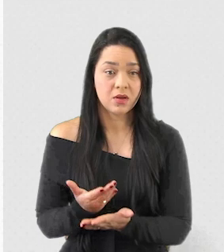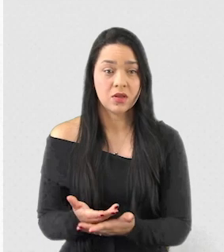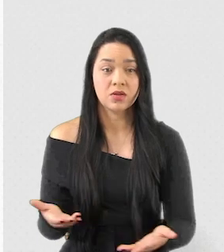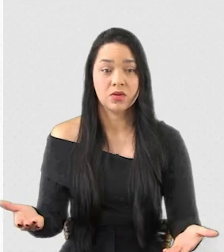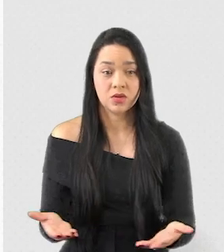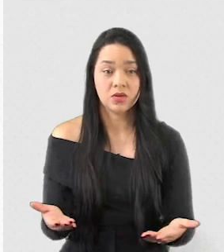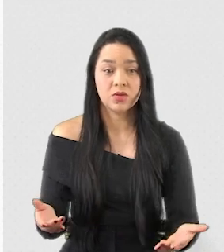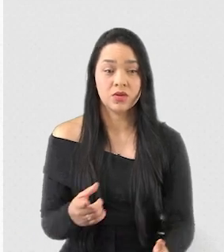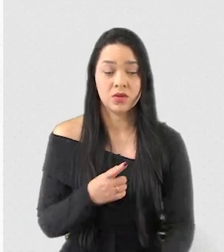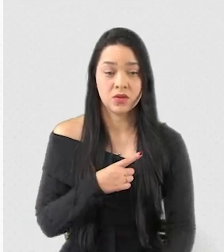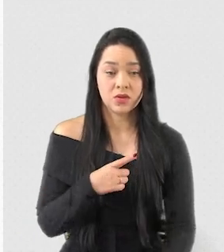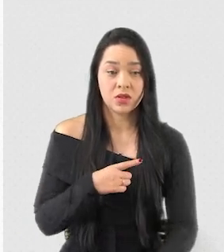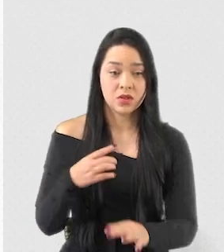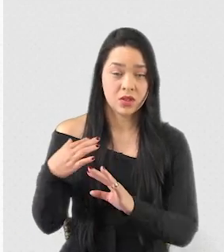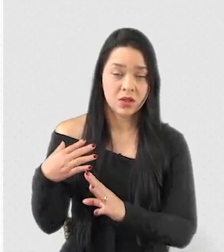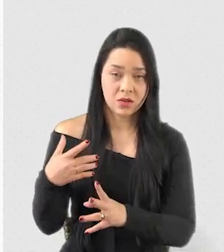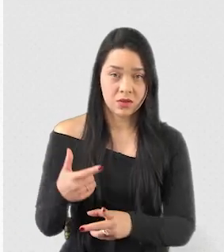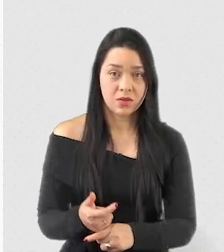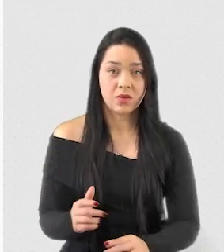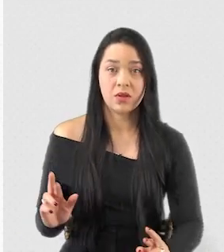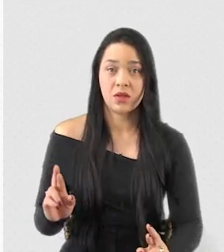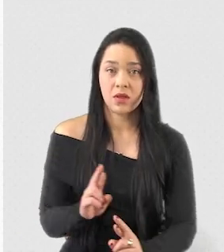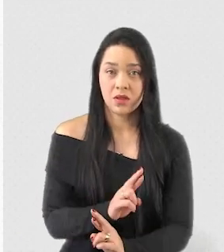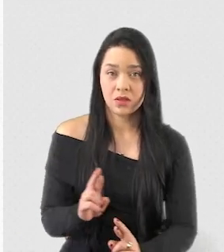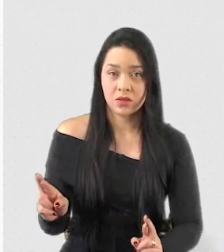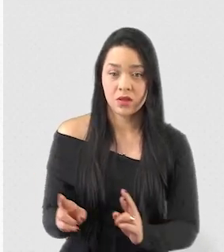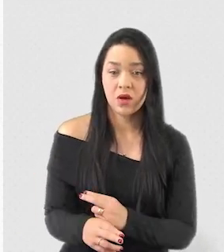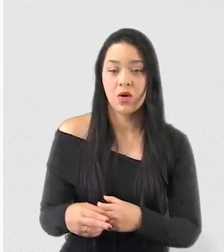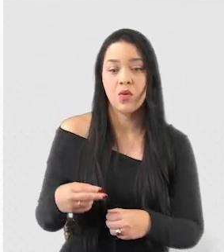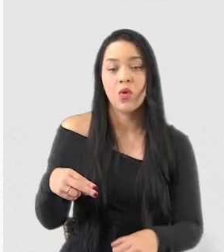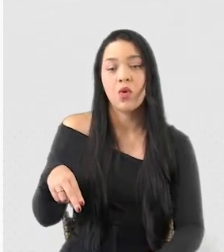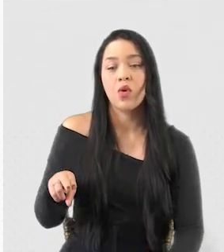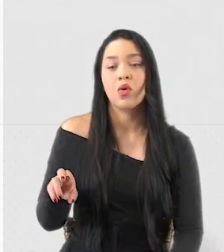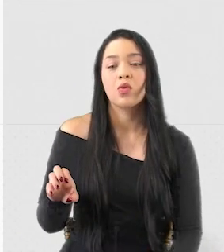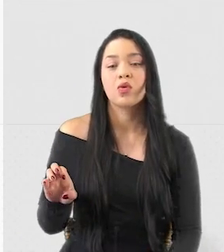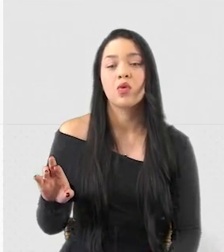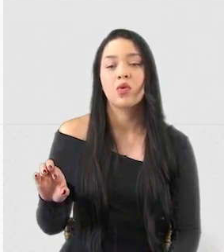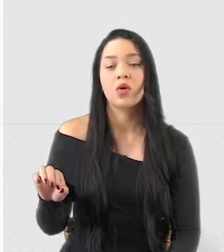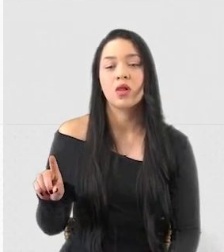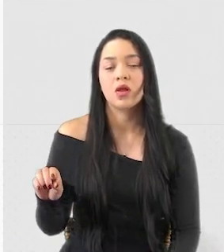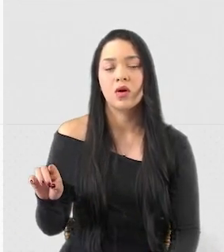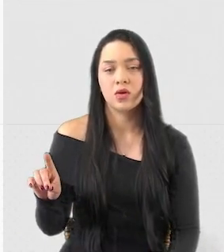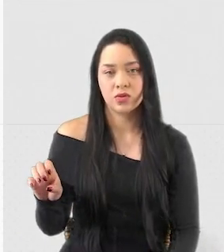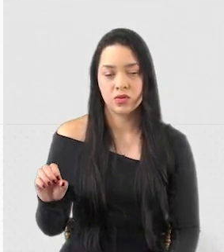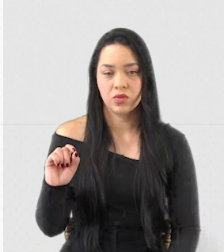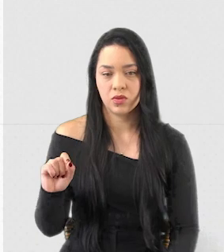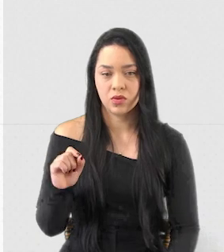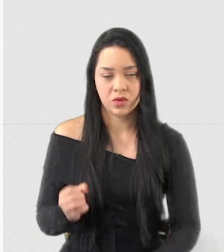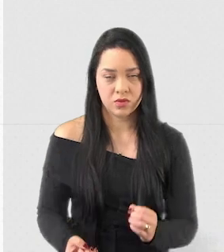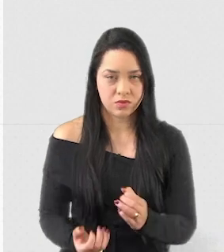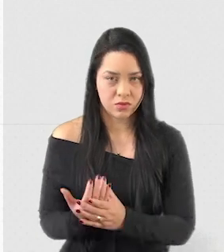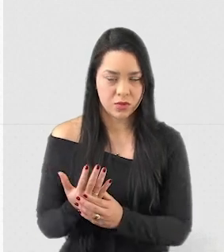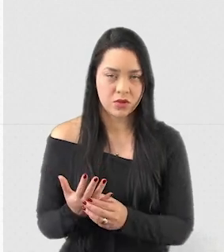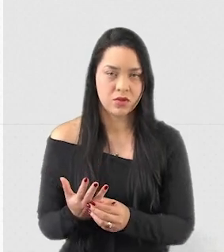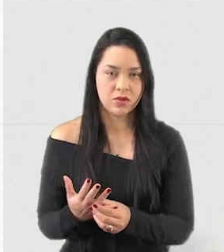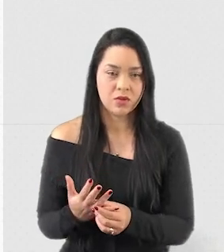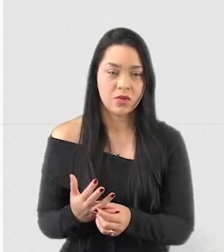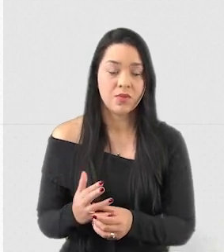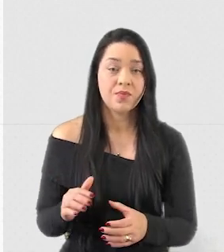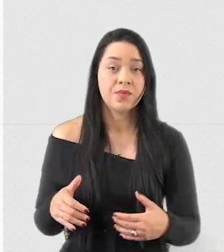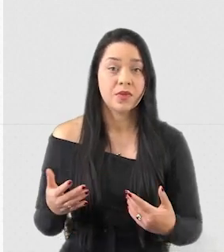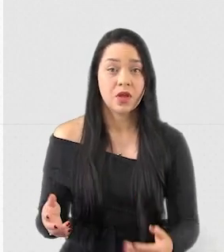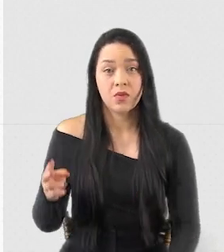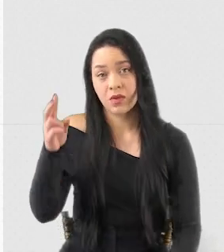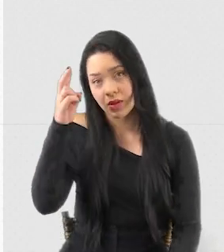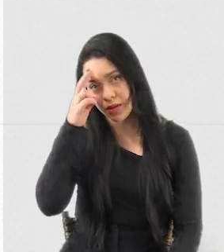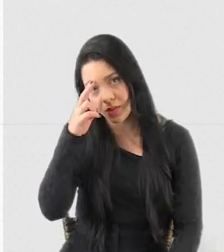a gente tenha essa revisão com relação ao nucleotídeo, o que é nucleotídeo e do que é formado o DNA. Então, lembrando,